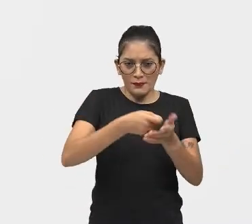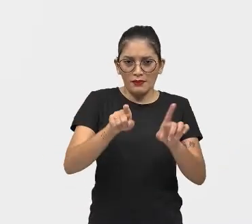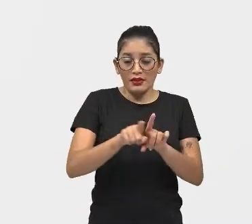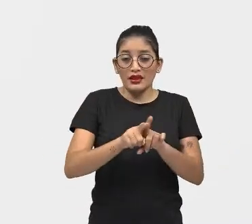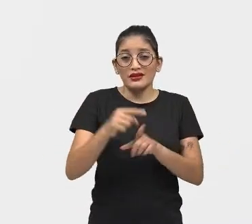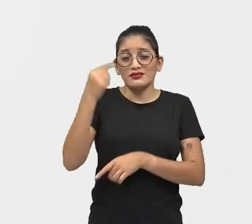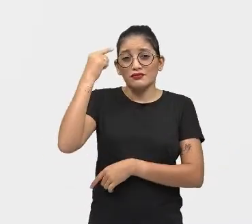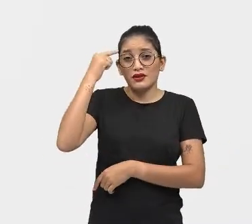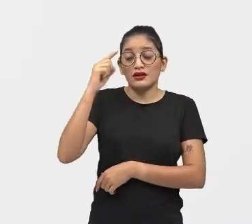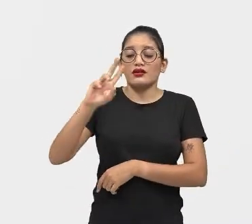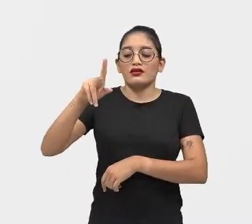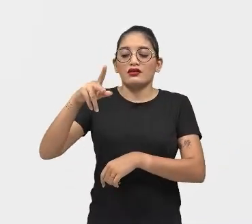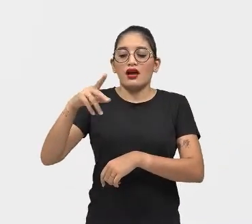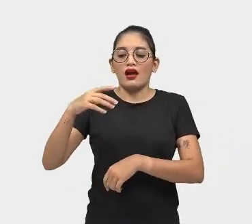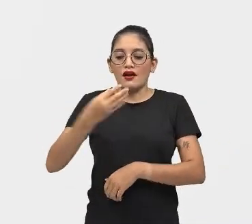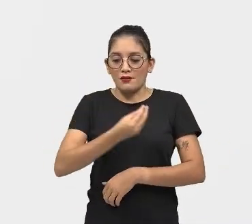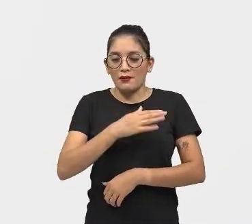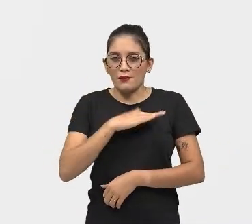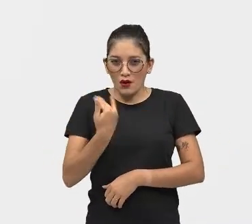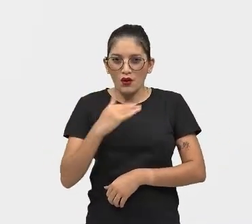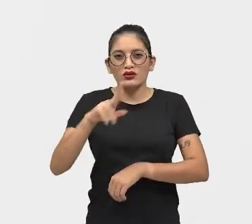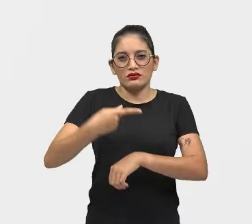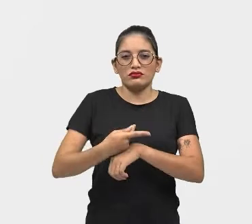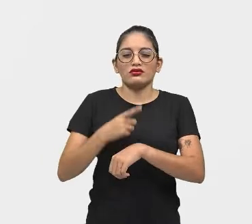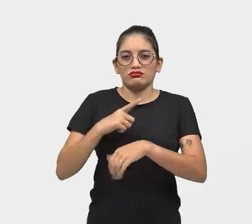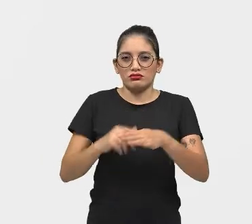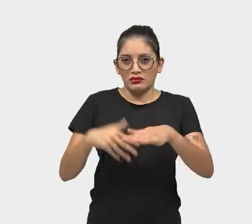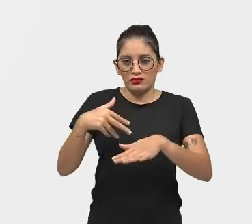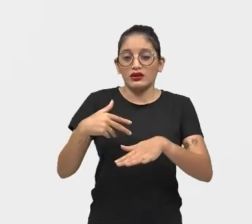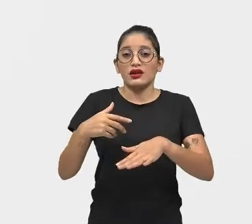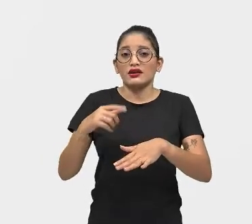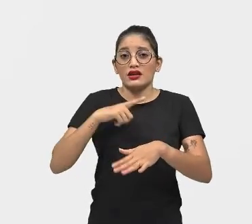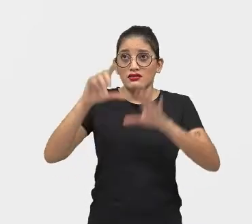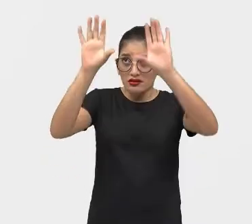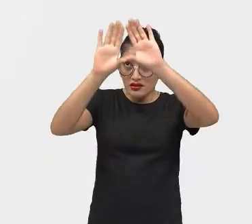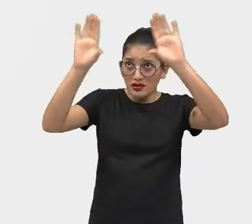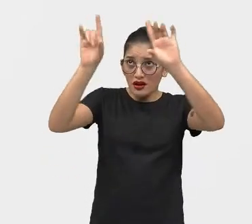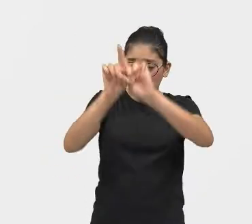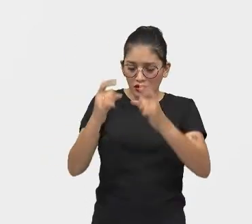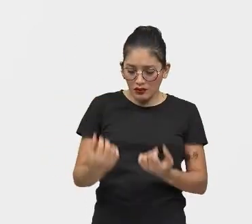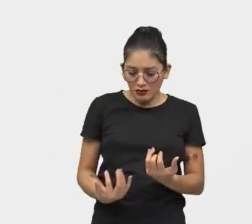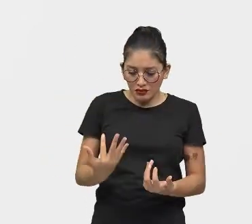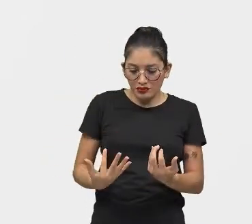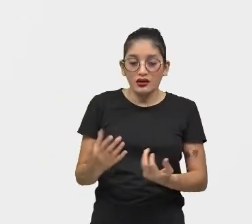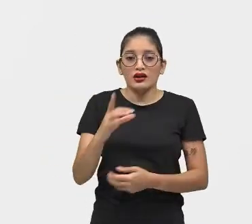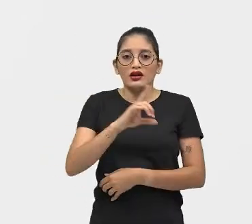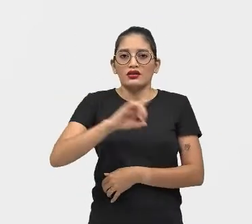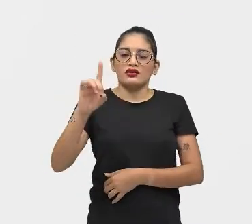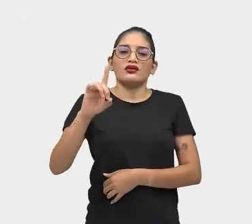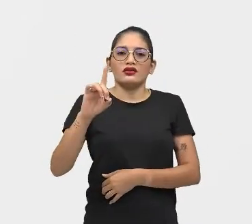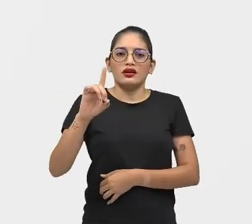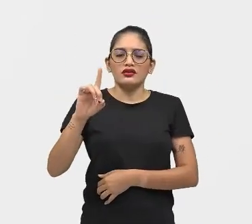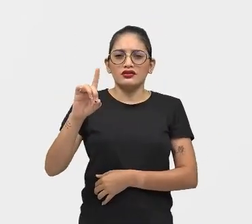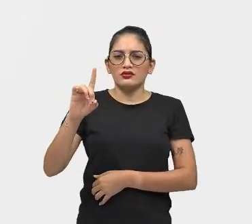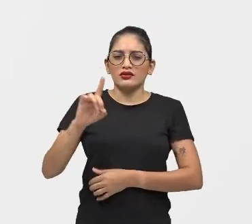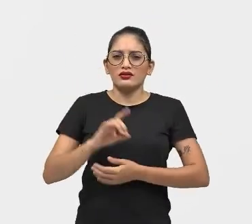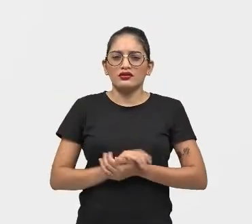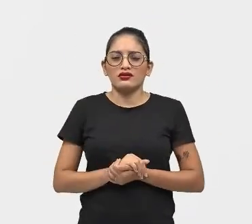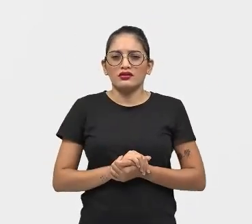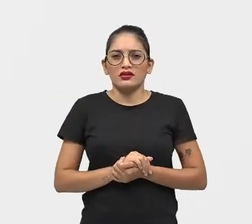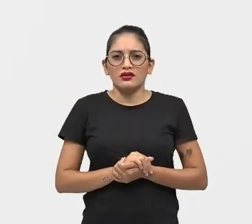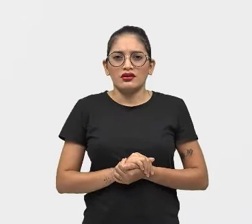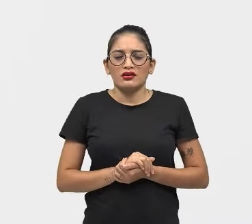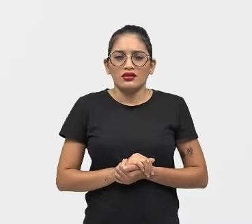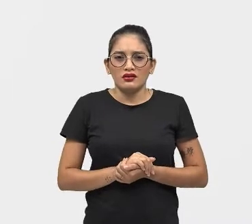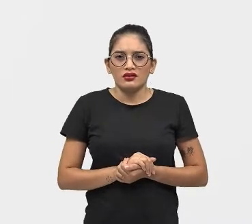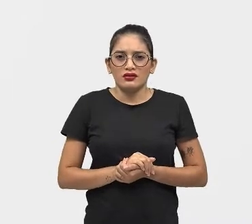da vida após a morte no céu e no inferno. Deus redime o ser humano, certo? Então, o